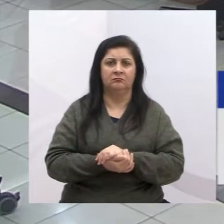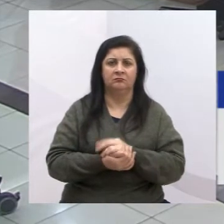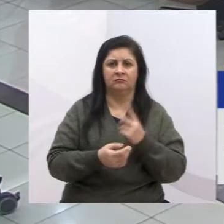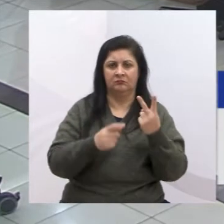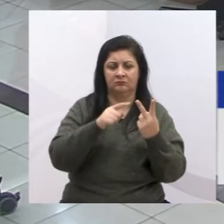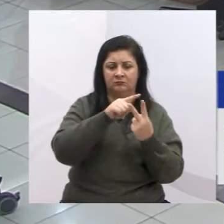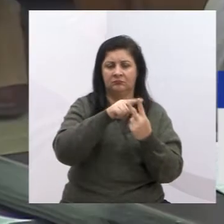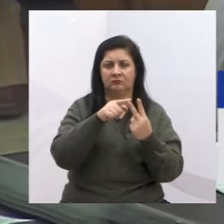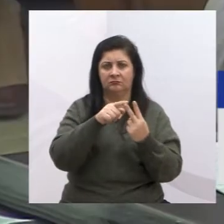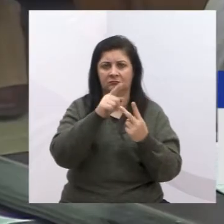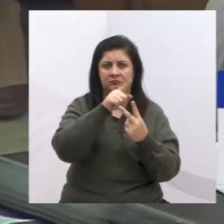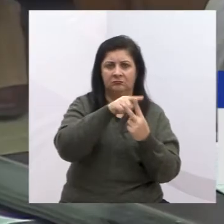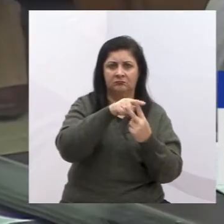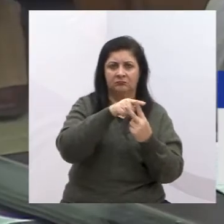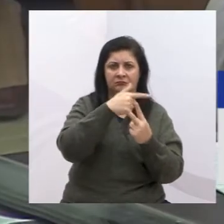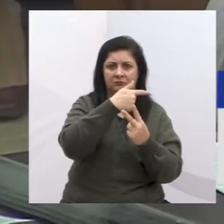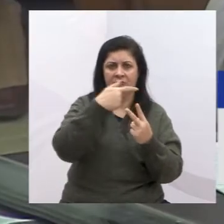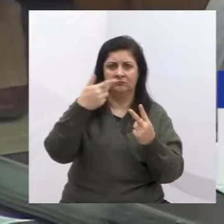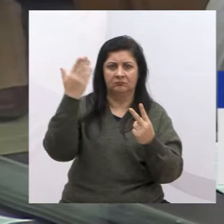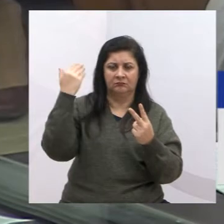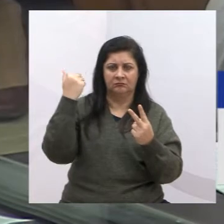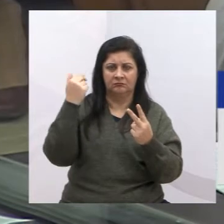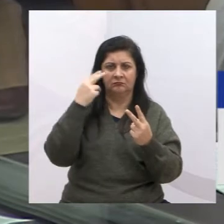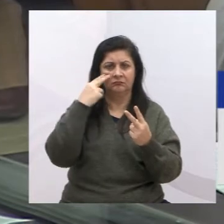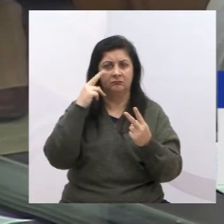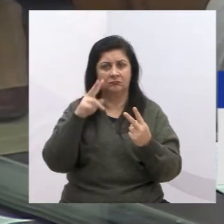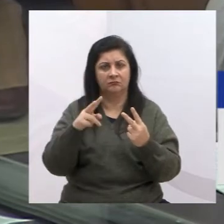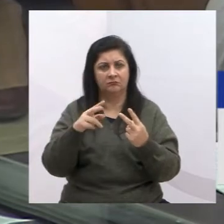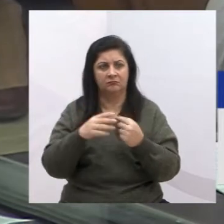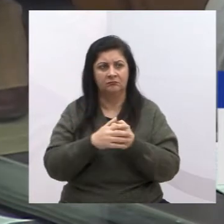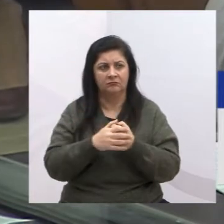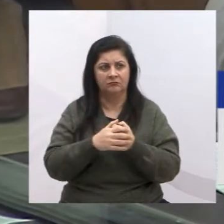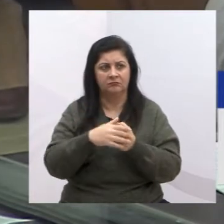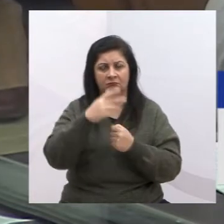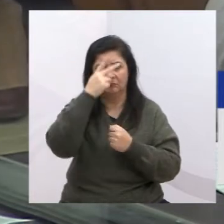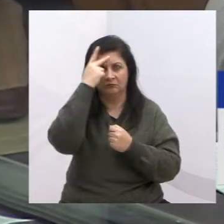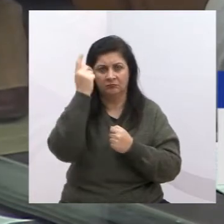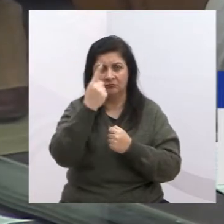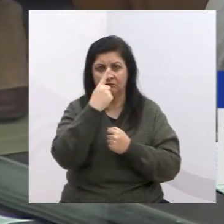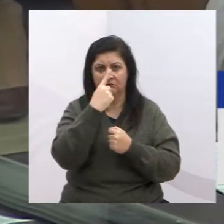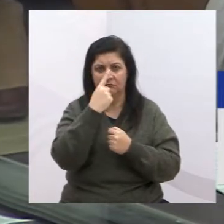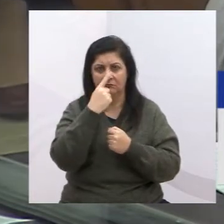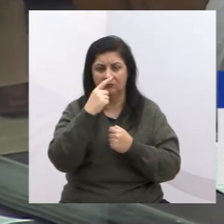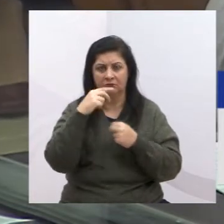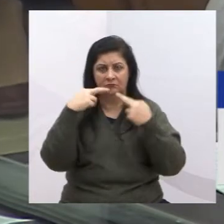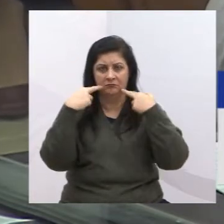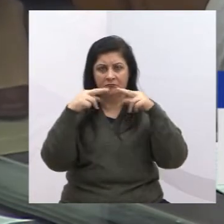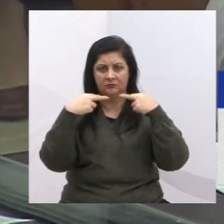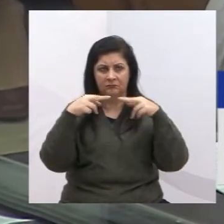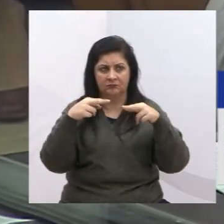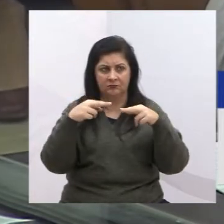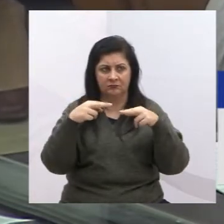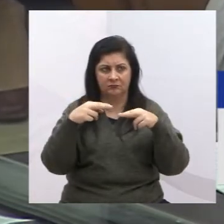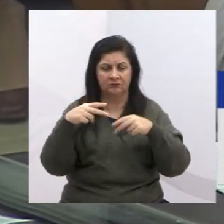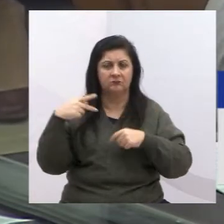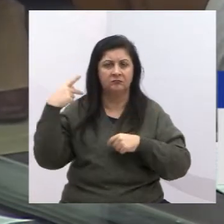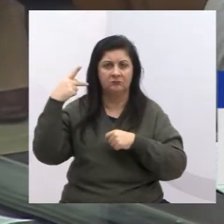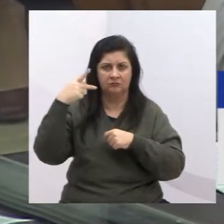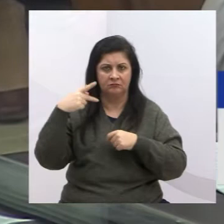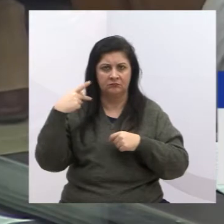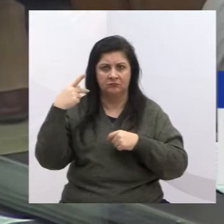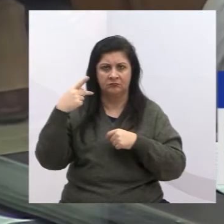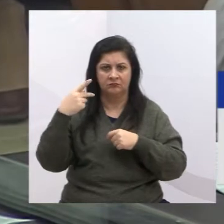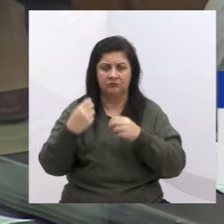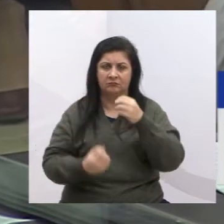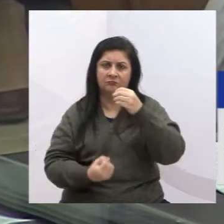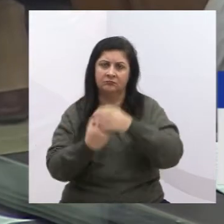Semana passada eu observei que algumas pessoas ainda criticam a função do vereador em criar leis aqui